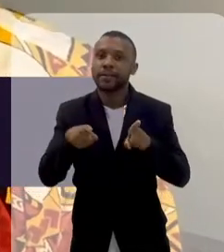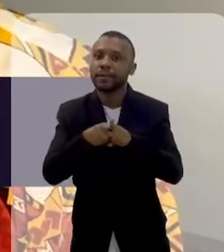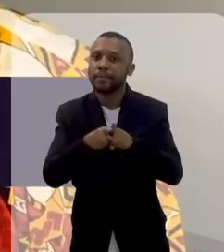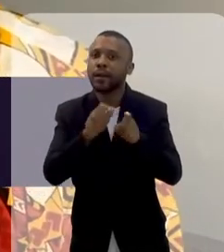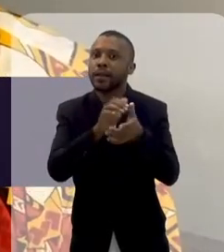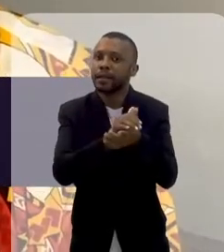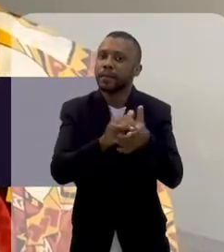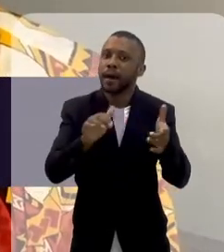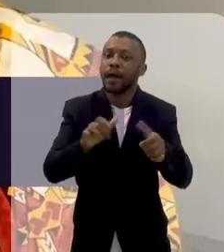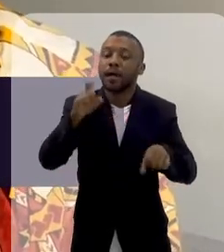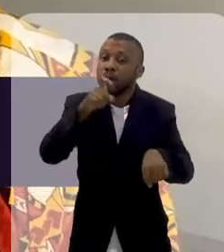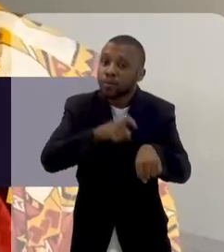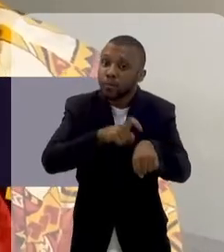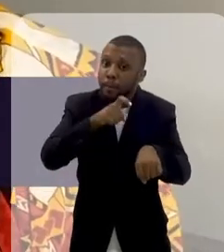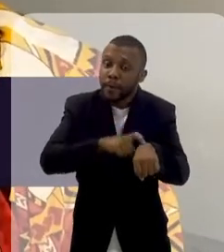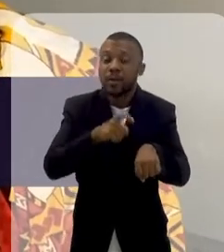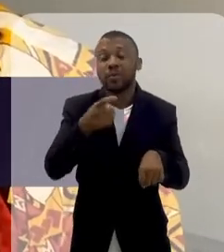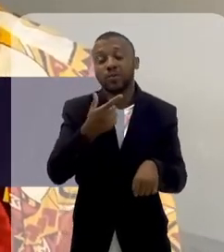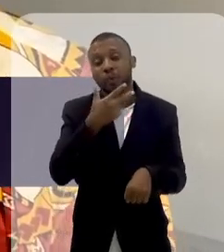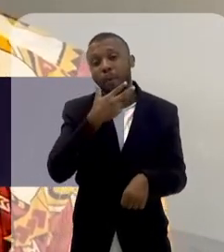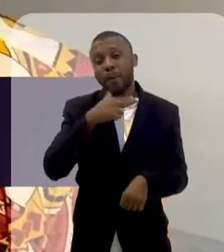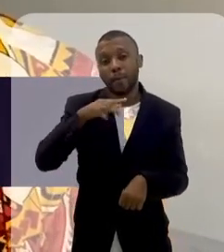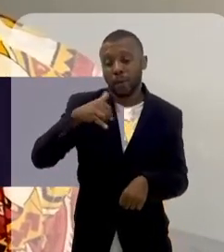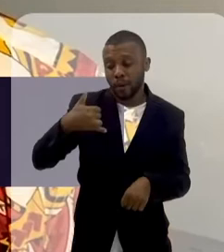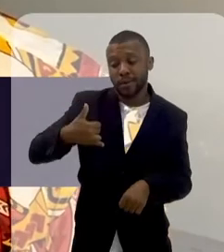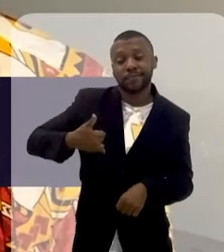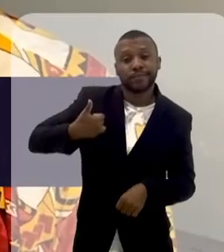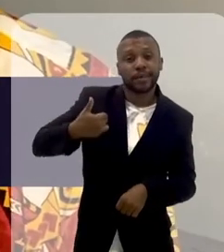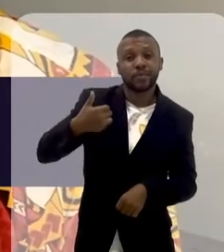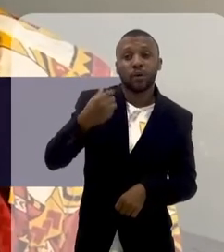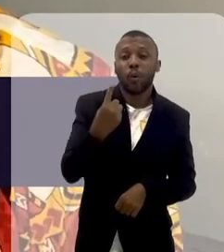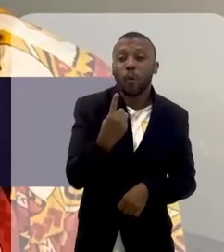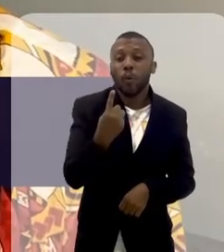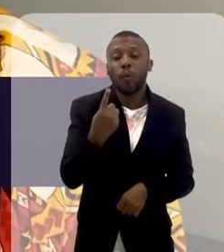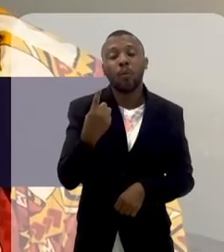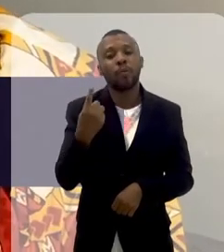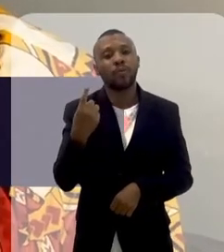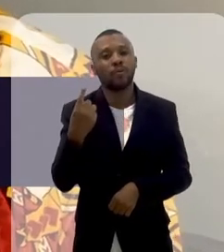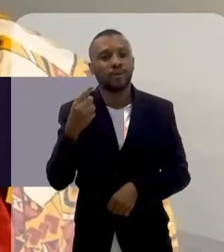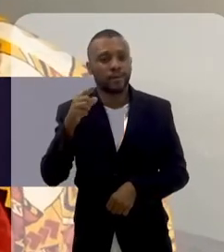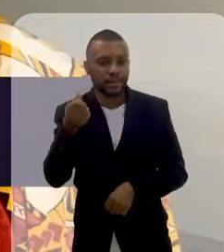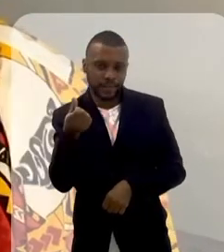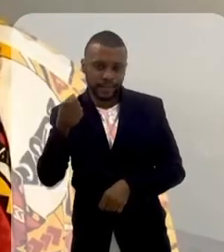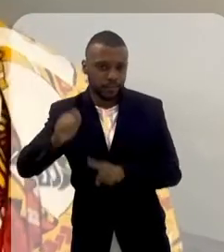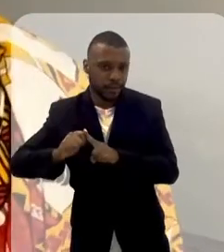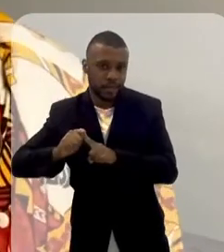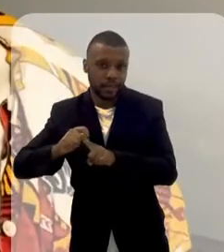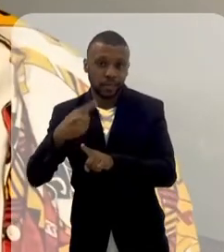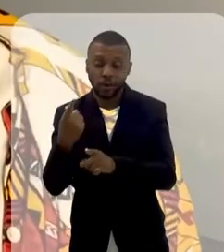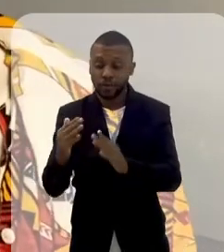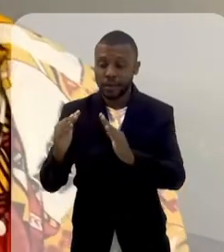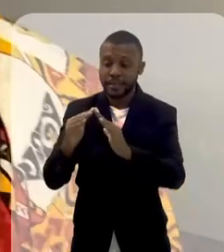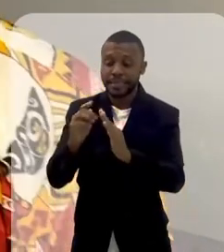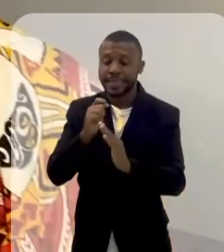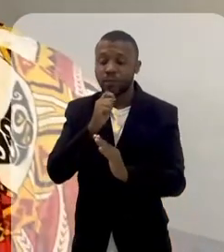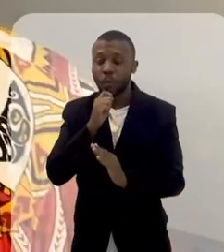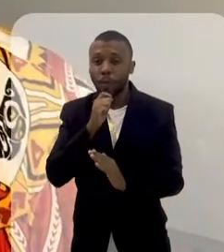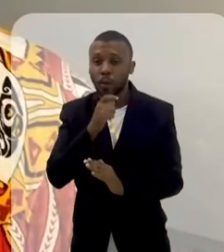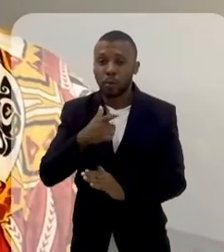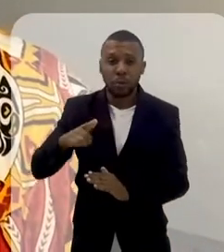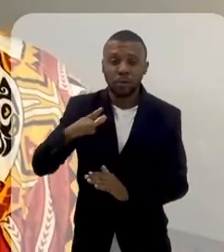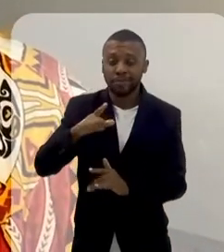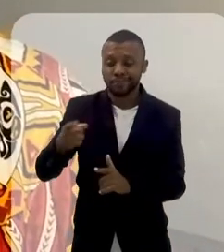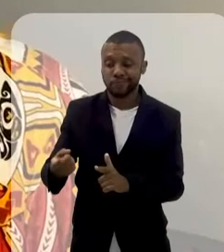pai, que é o tio Max, só que ela se separa dele quando o meu irmão faz 1 ano e meio. E a gente fica sem ter onde morar. E aí,